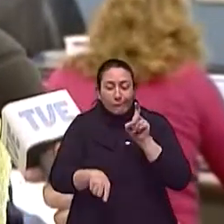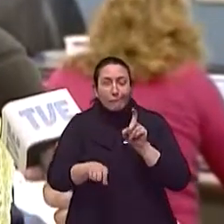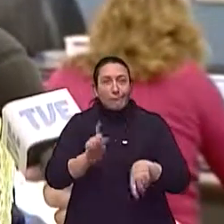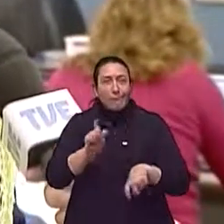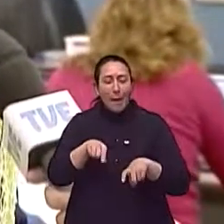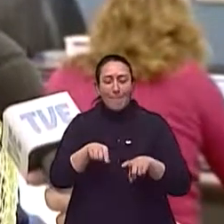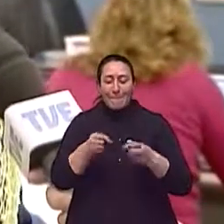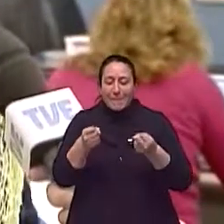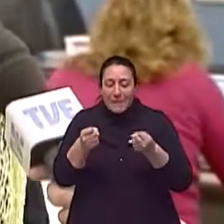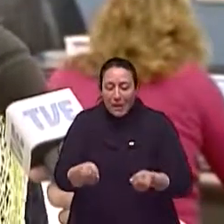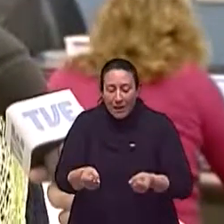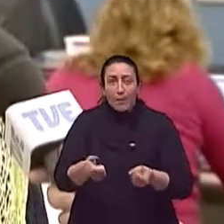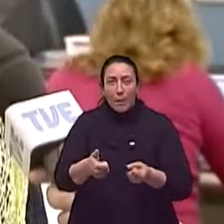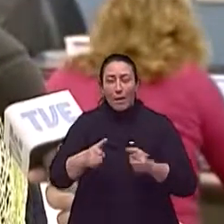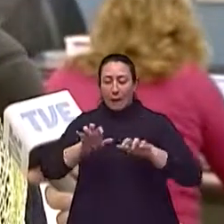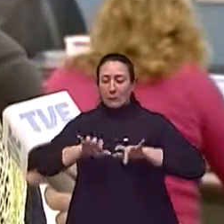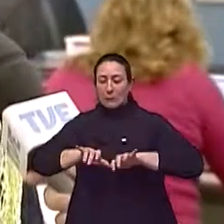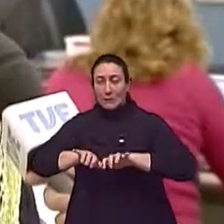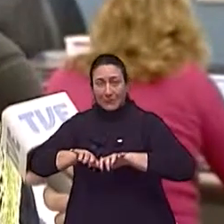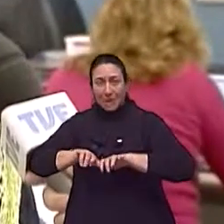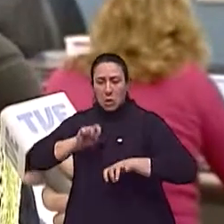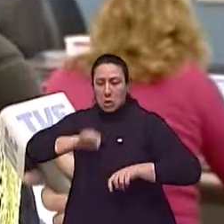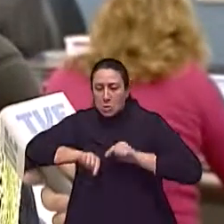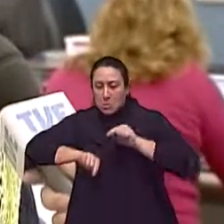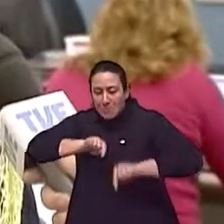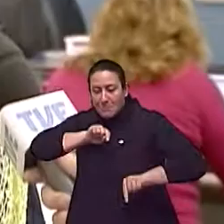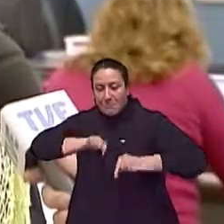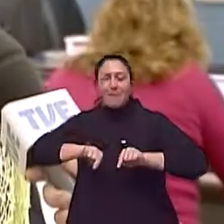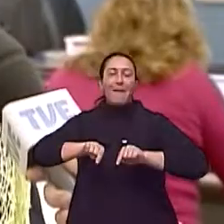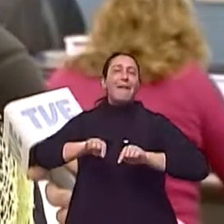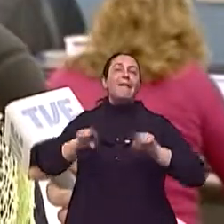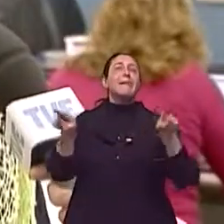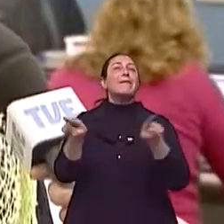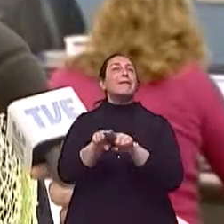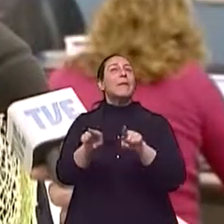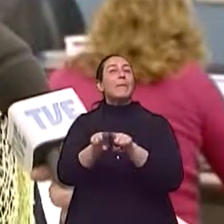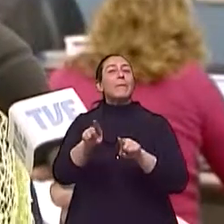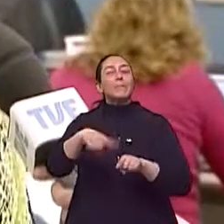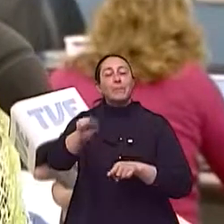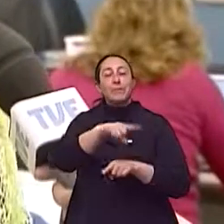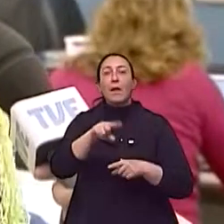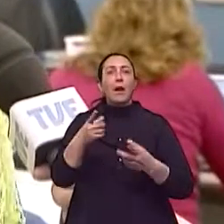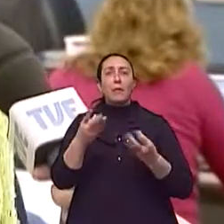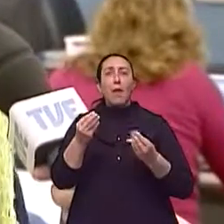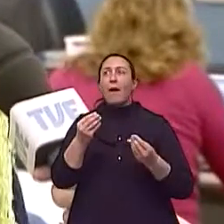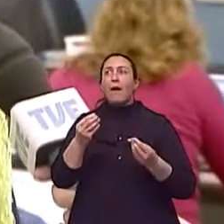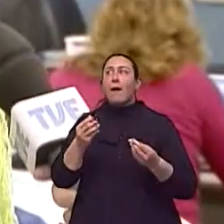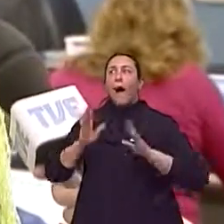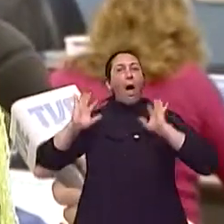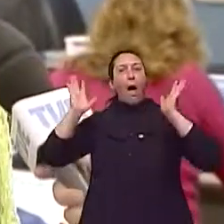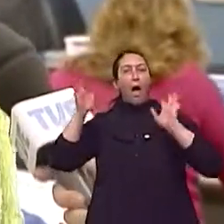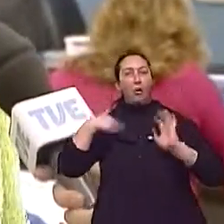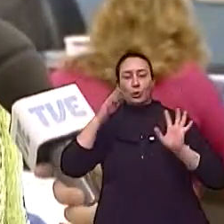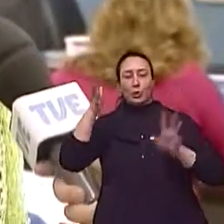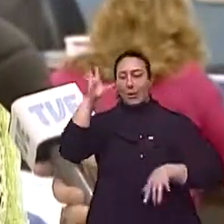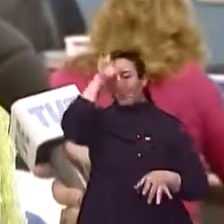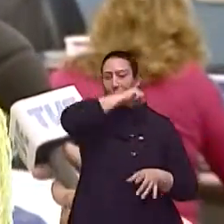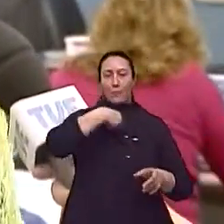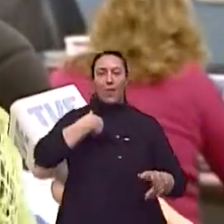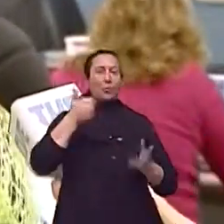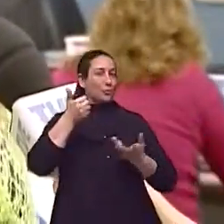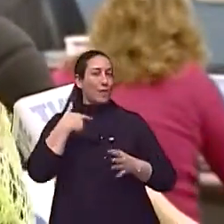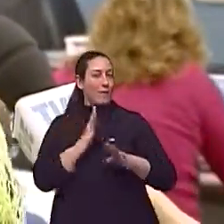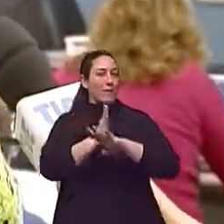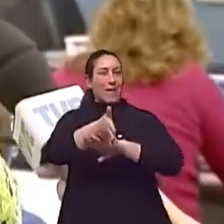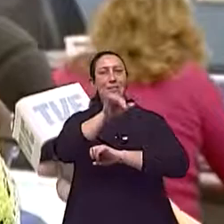teclado é mais pesado eh outra também que eles querem se comunicar muito chegam aqui sabe eles acham já vem direto Ah eu vou